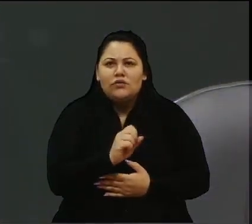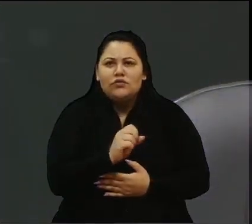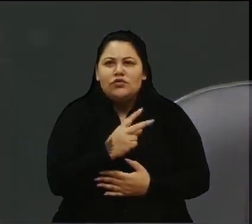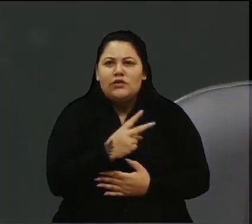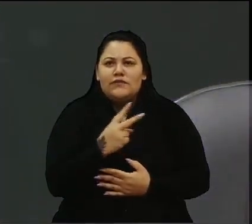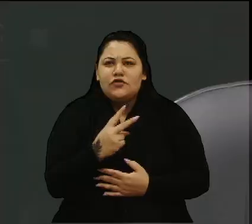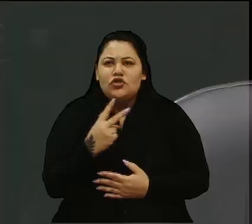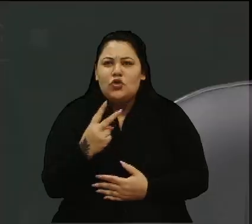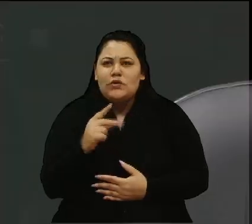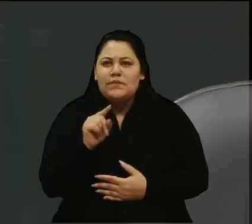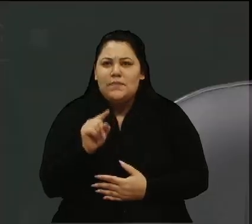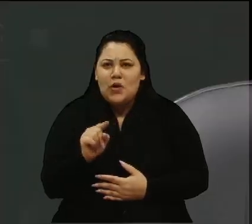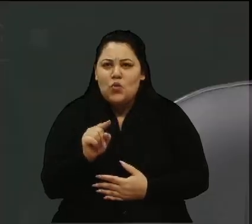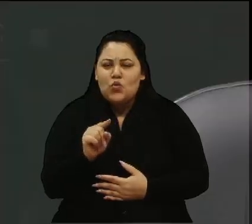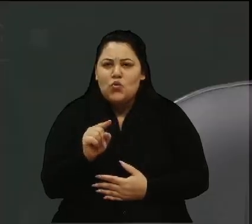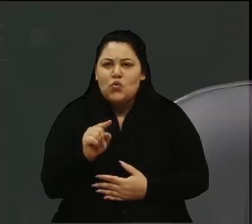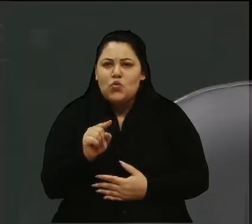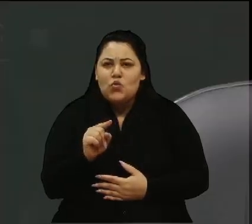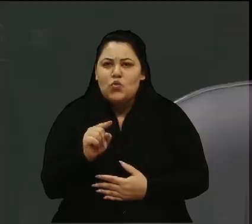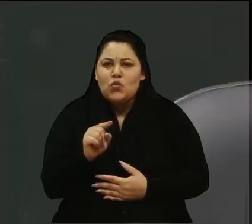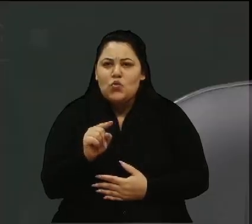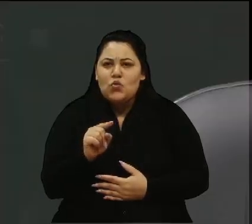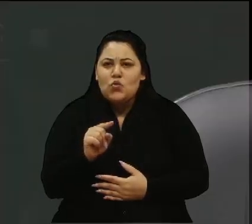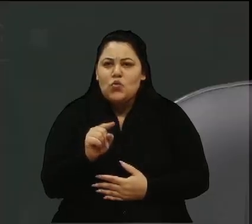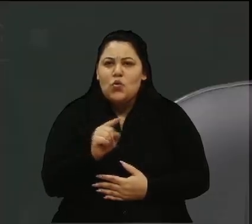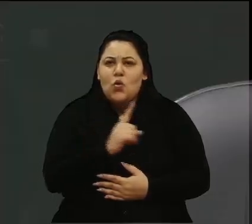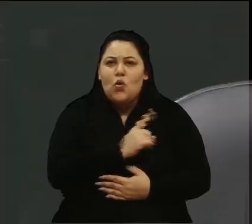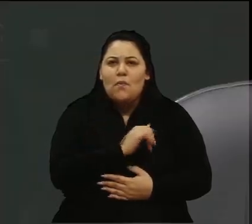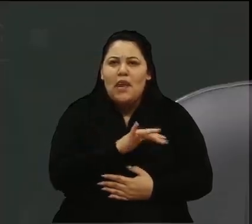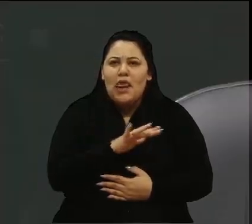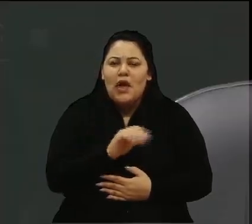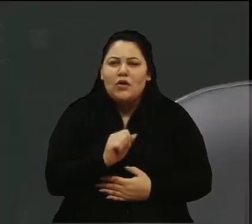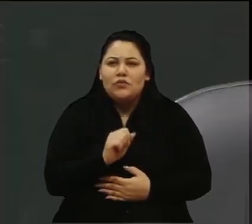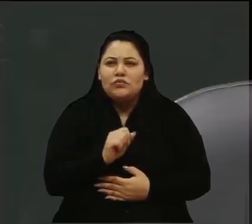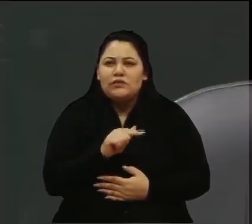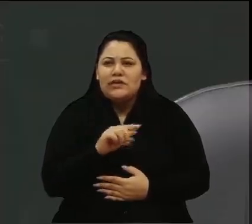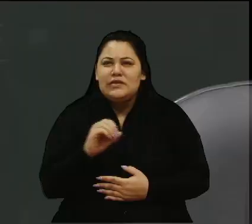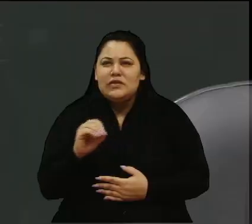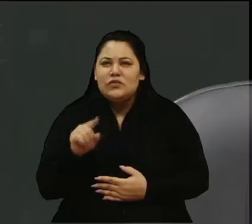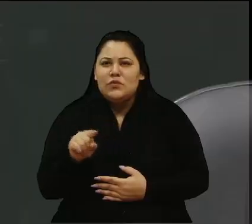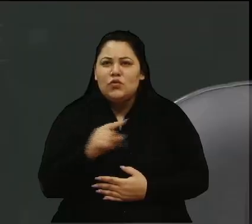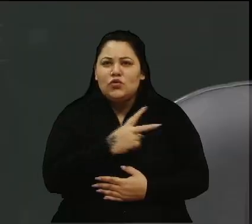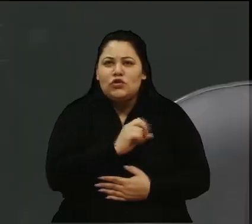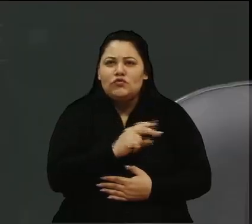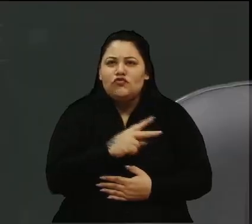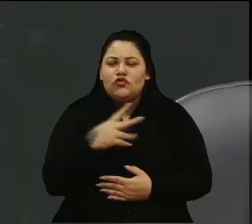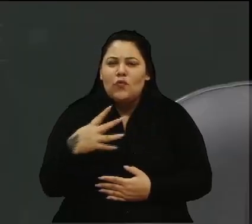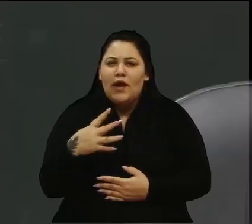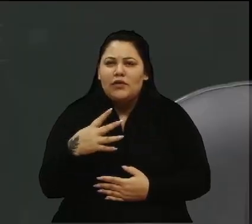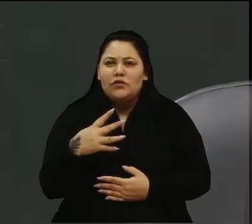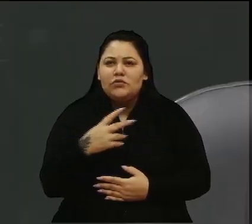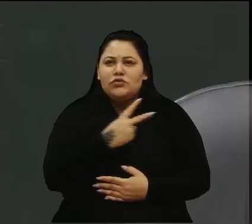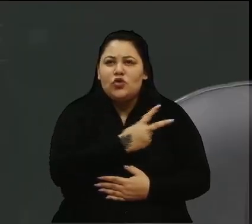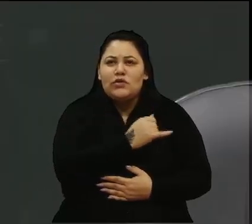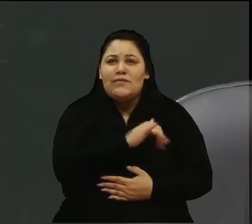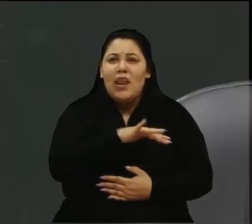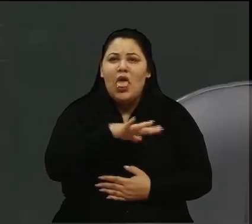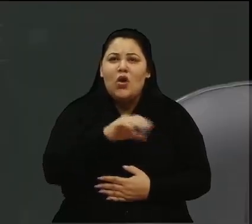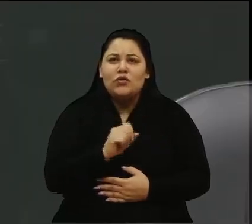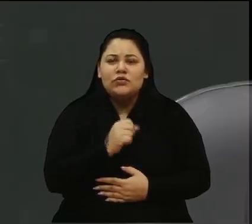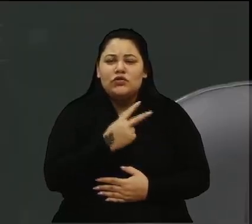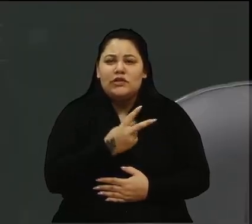2.222.000, ao FUNTRAN, R$ 1.700.000. Em 2024, respectivamente, R$